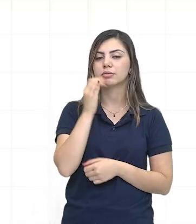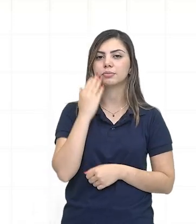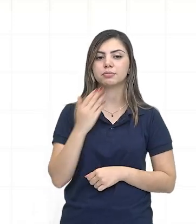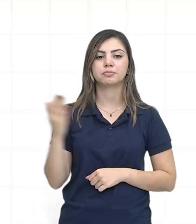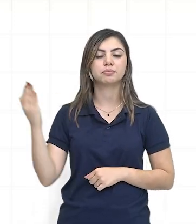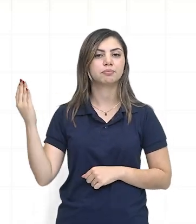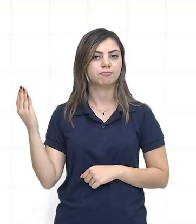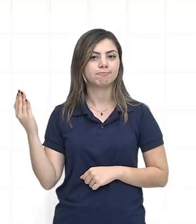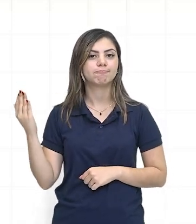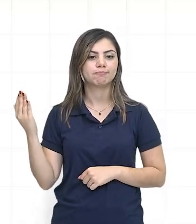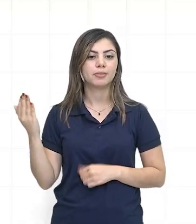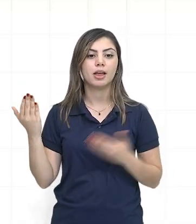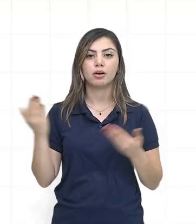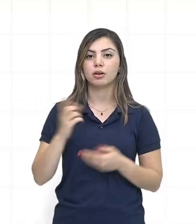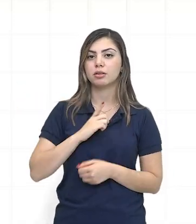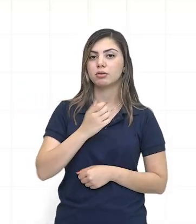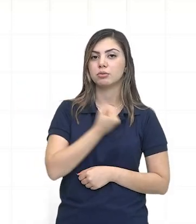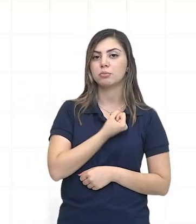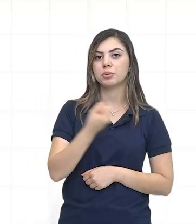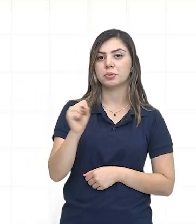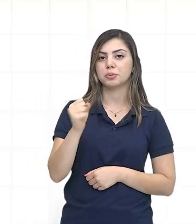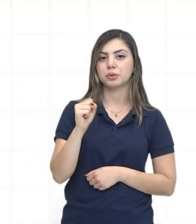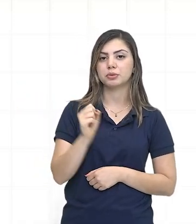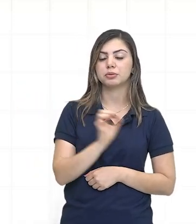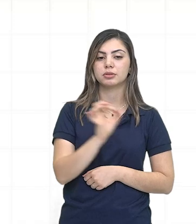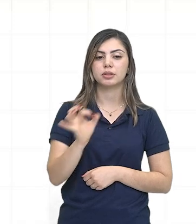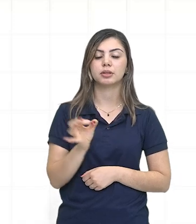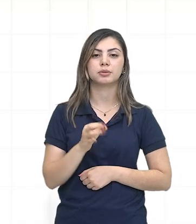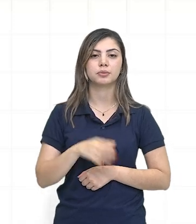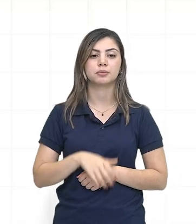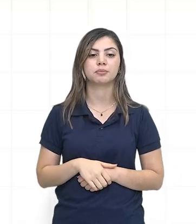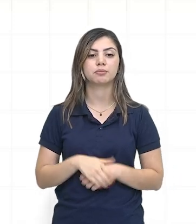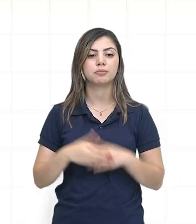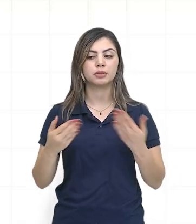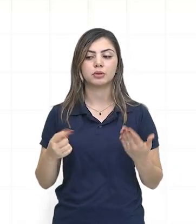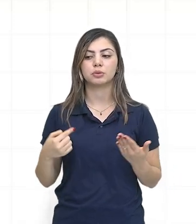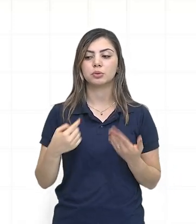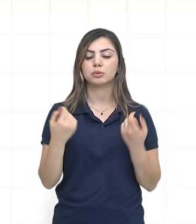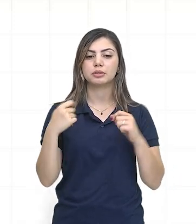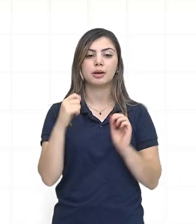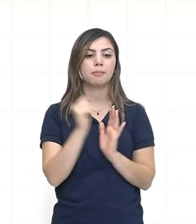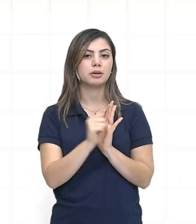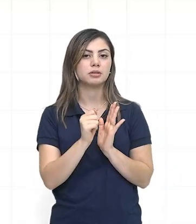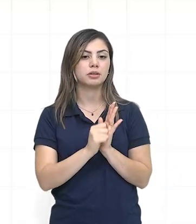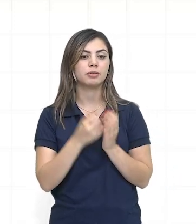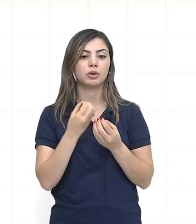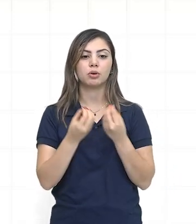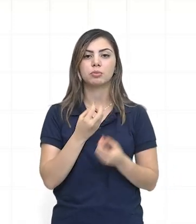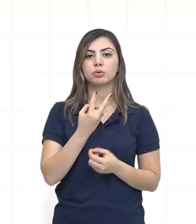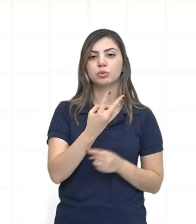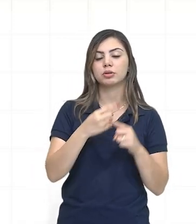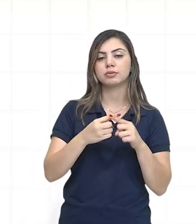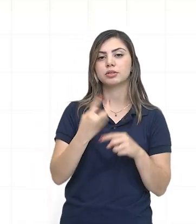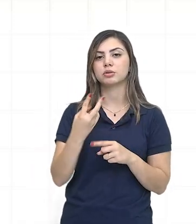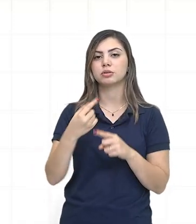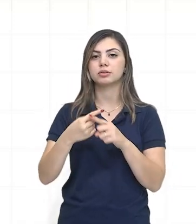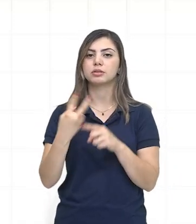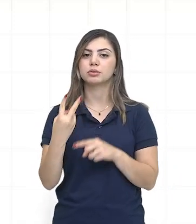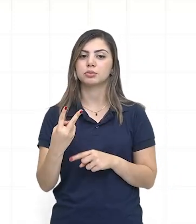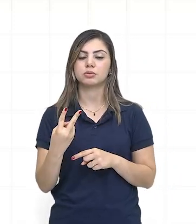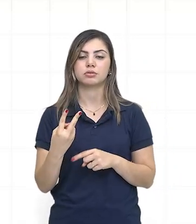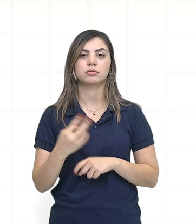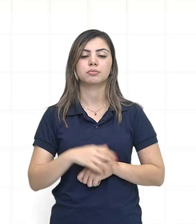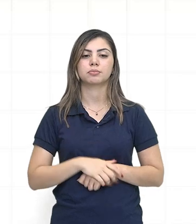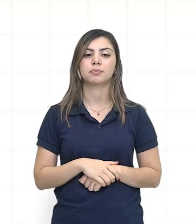Nós temos aqui, ó, o número 8. O número 8, a gente pode escrever ele como 2 vezes 2 vezes